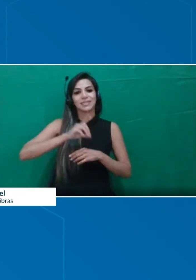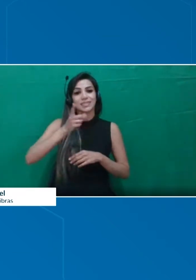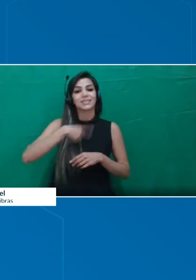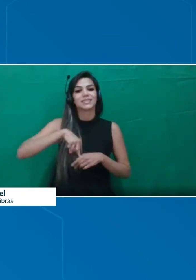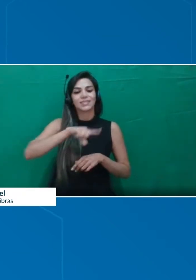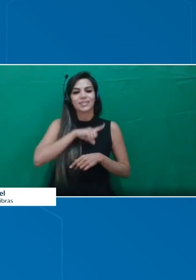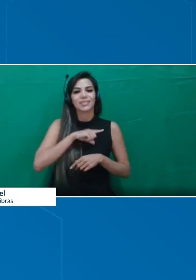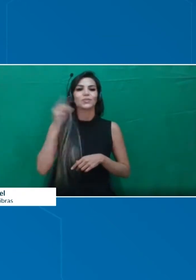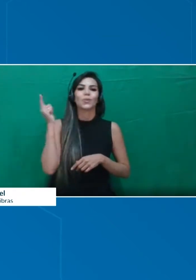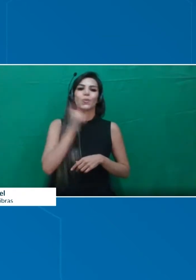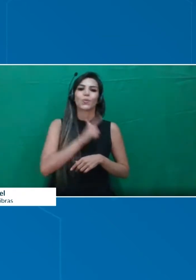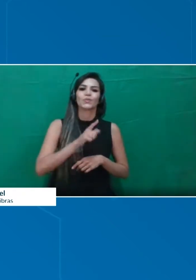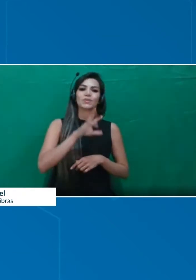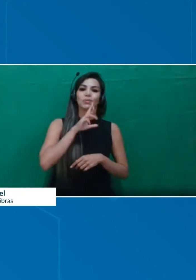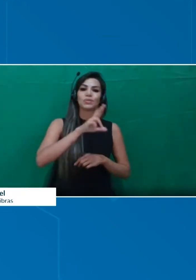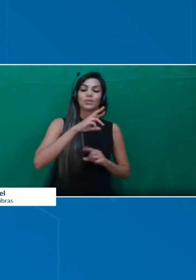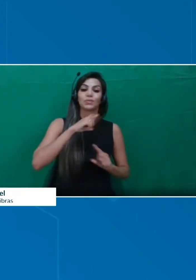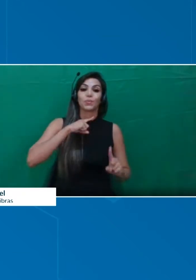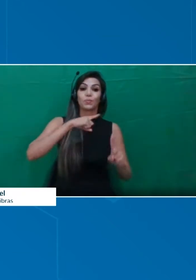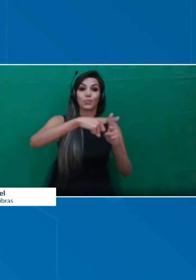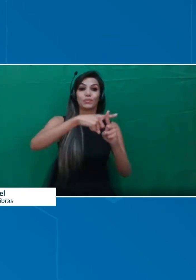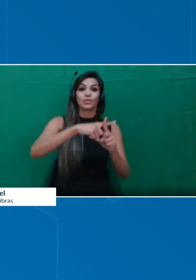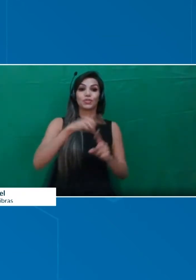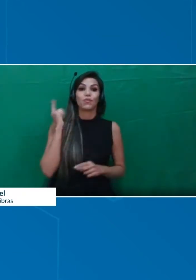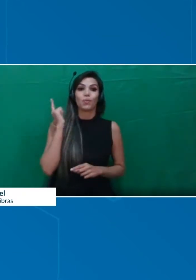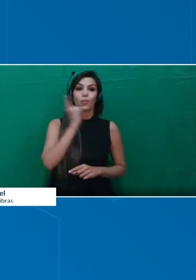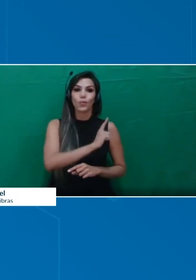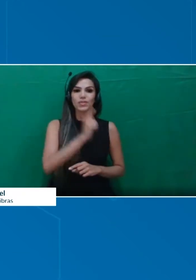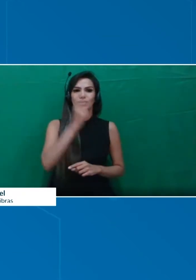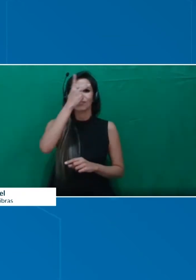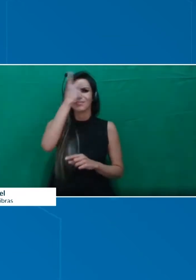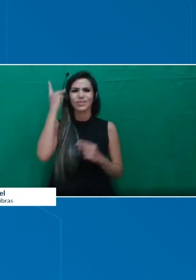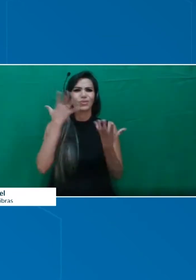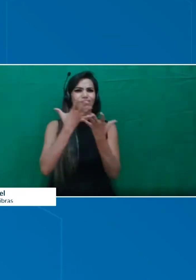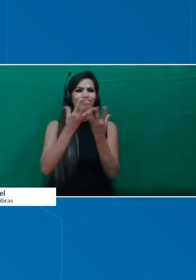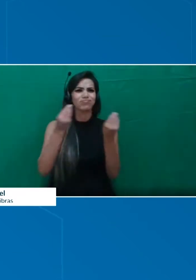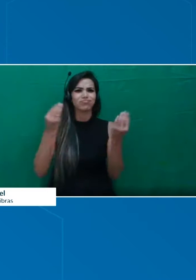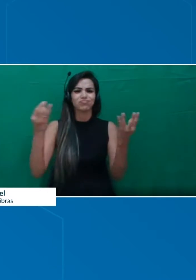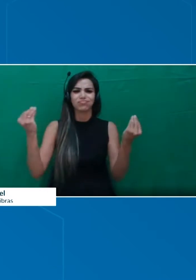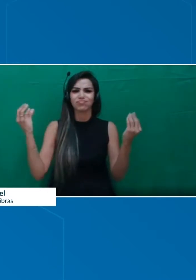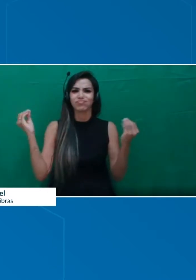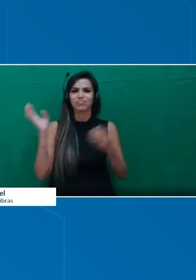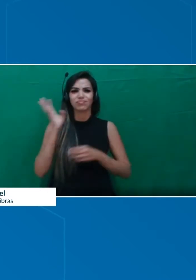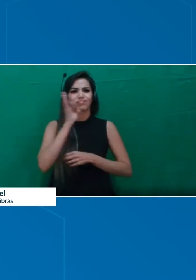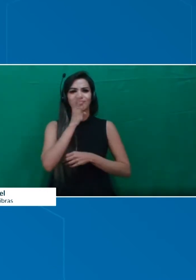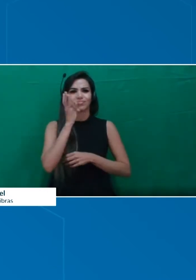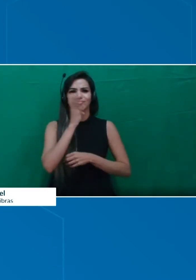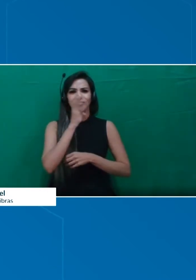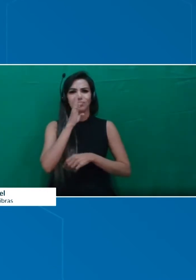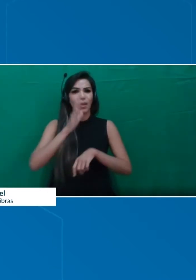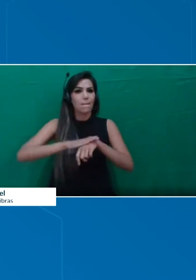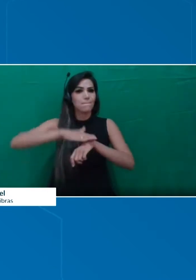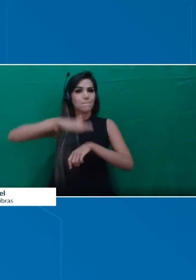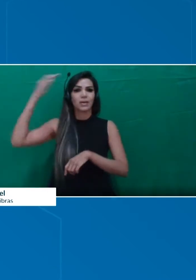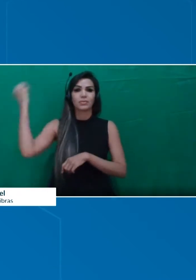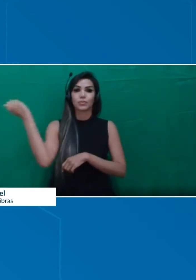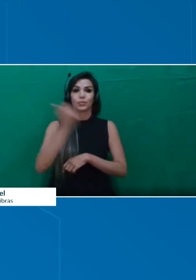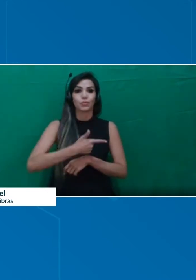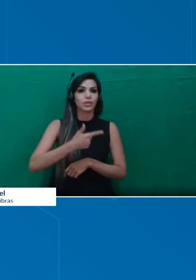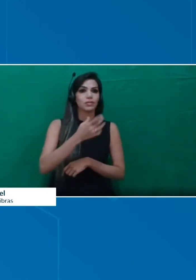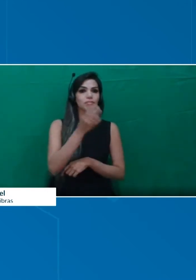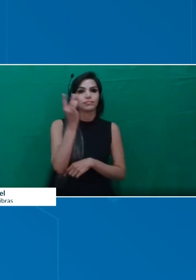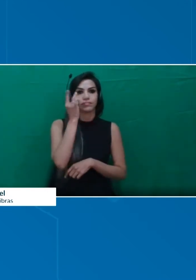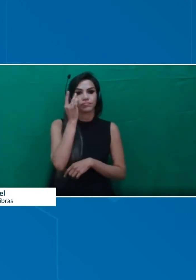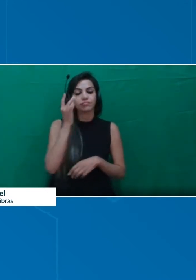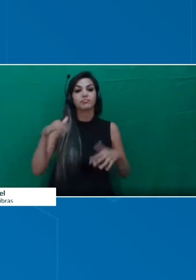positivos em relação ao espectro de alcance, né, que superou muito o espectro de alcance do presencial. Mais do que nunca, a